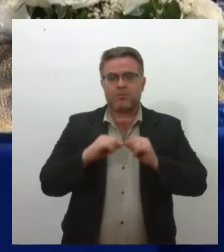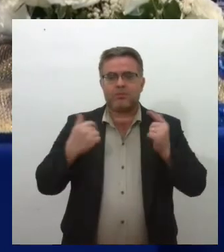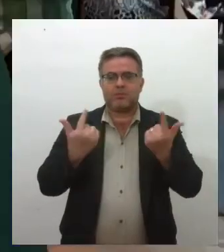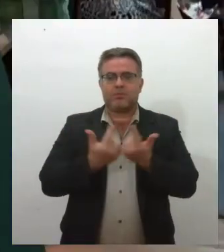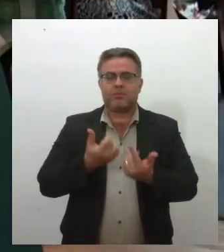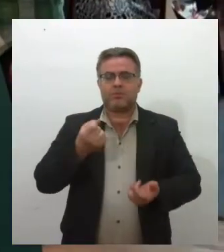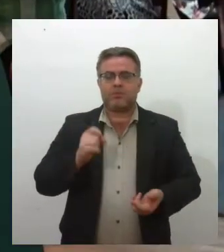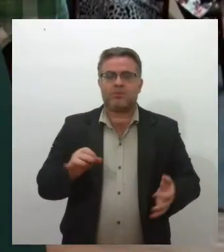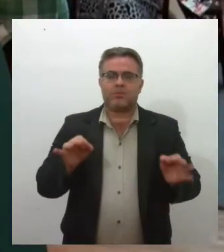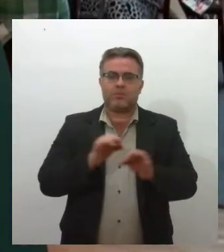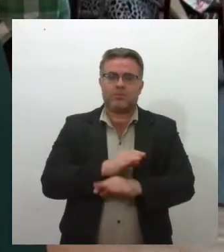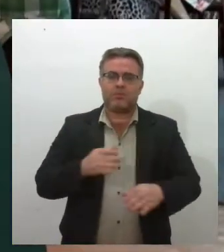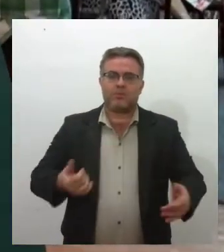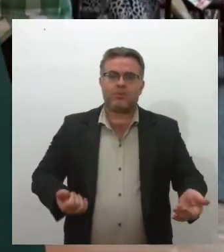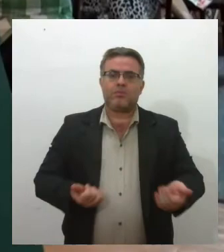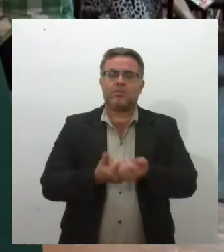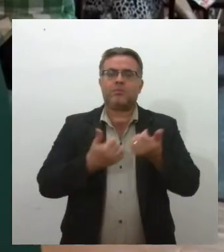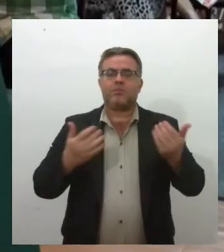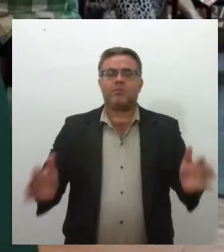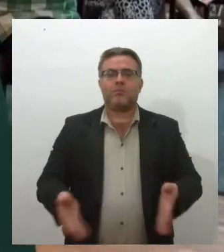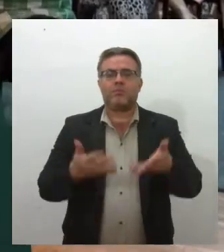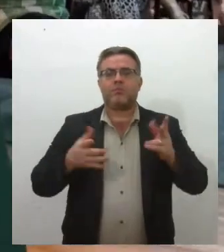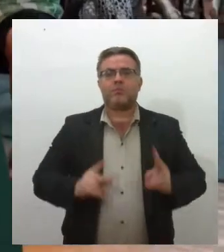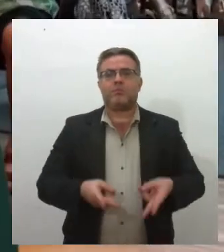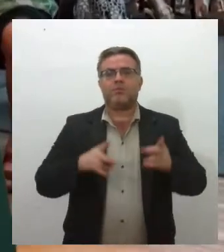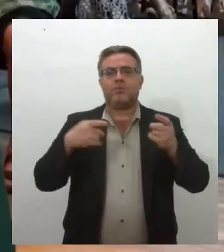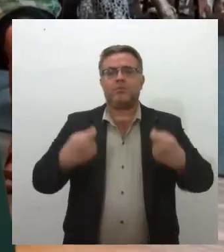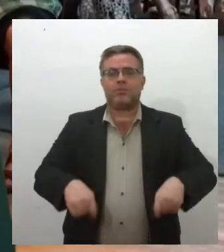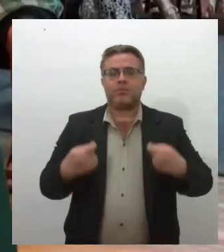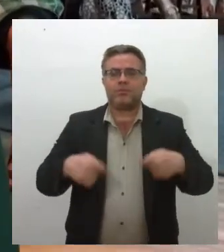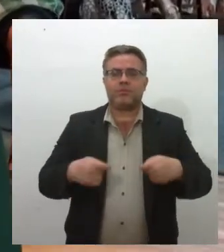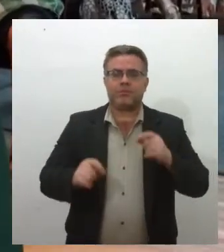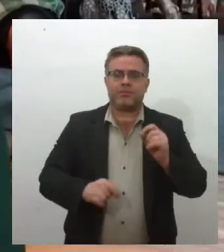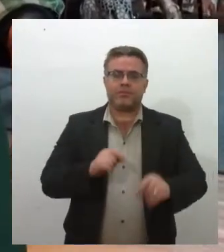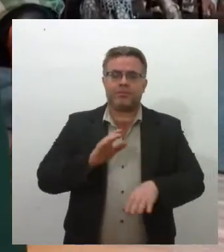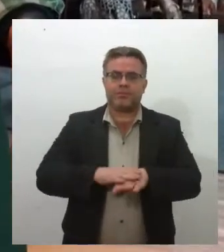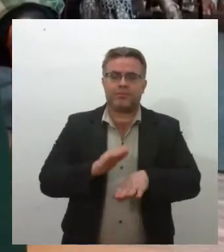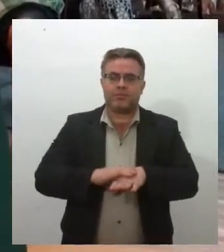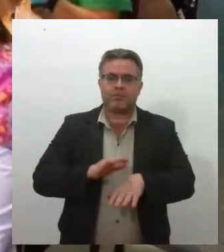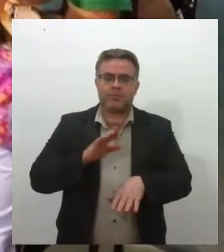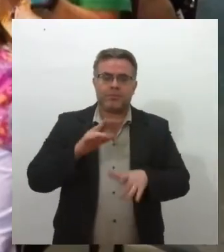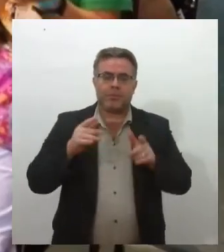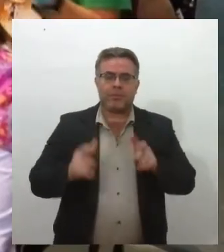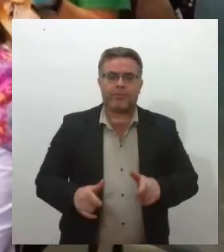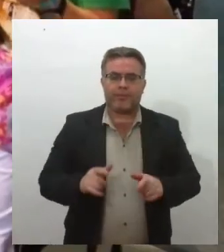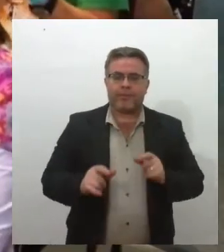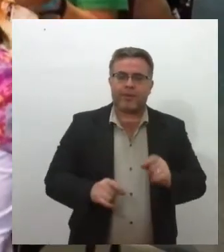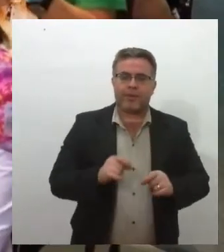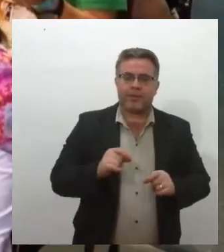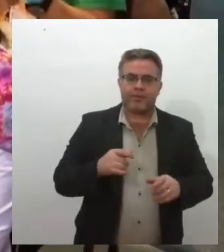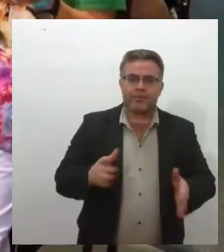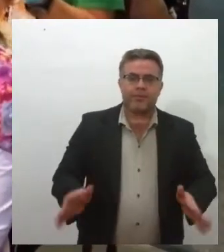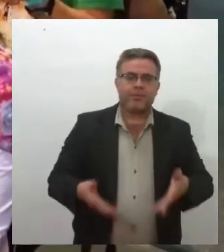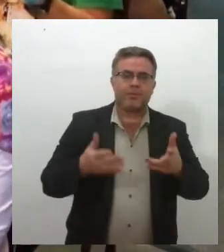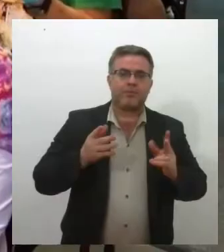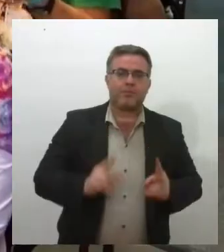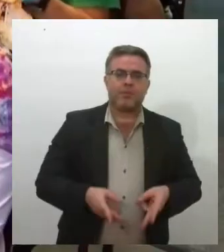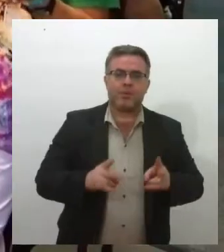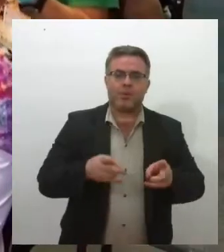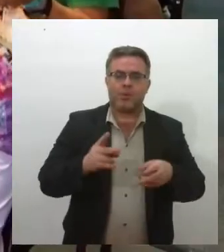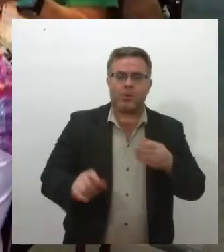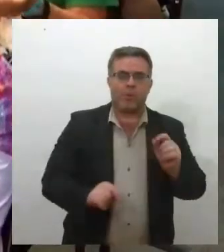o apoio e enfatizou a necessidade das autoridades locais incentivarem cada vez